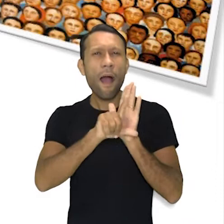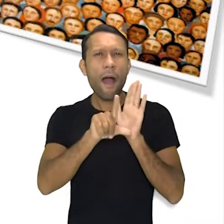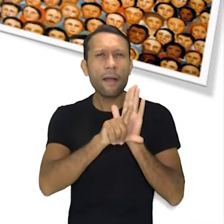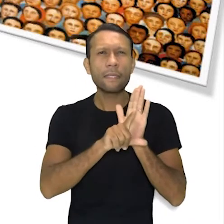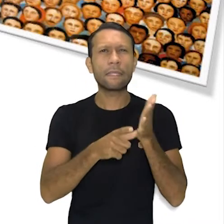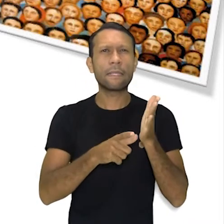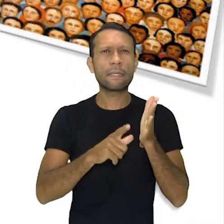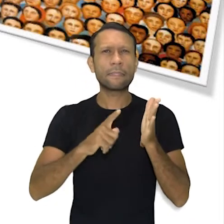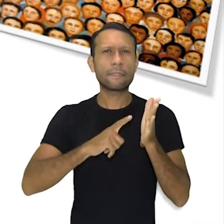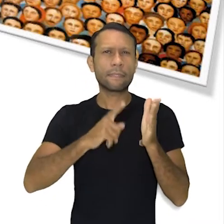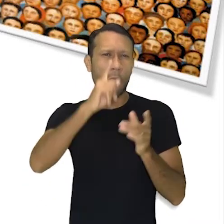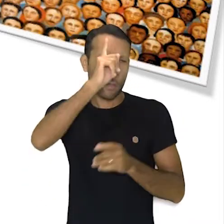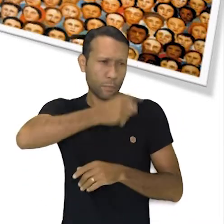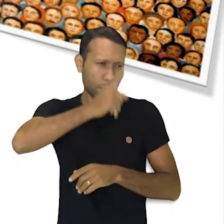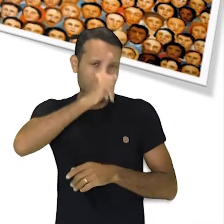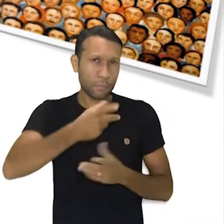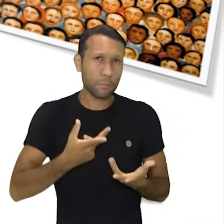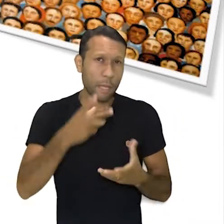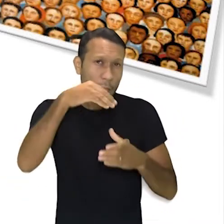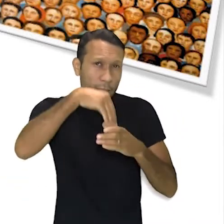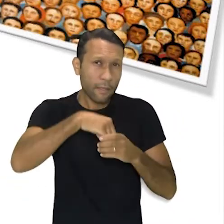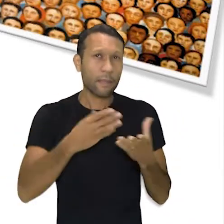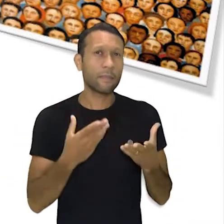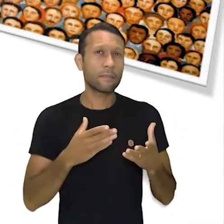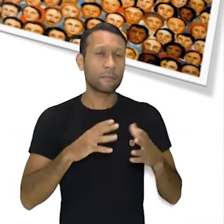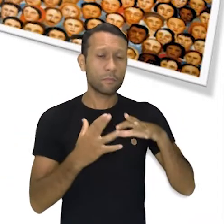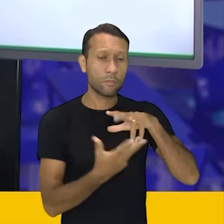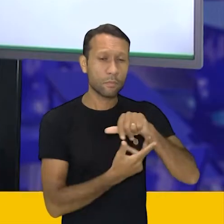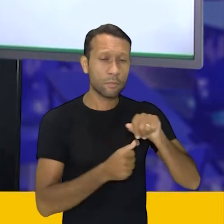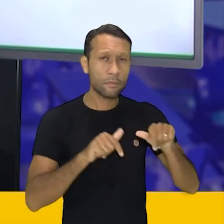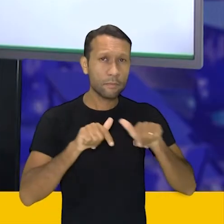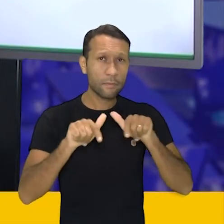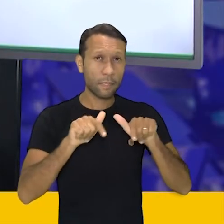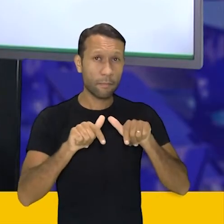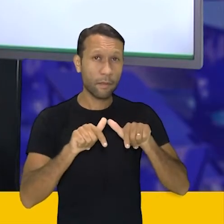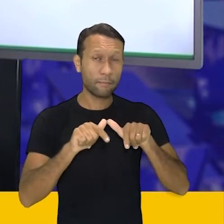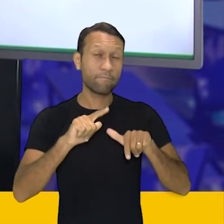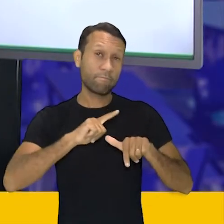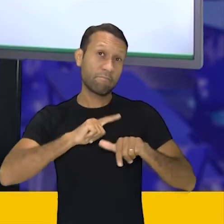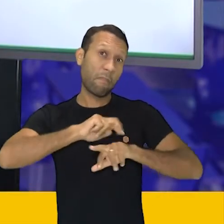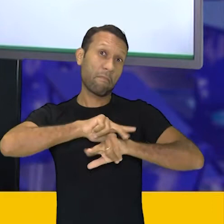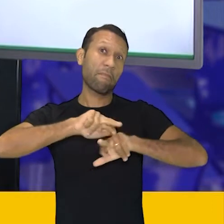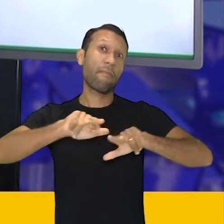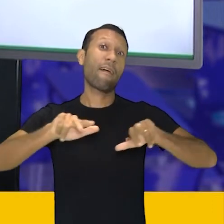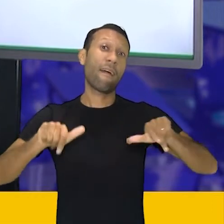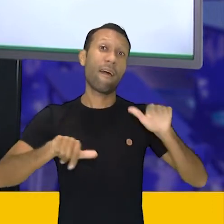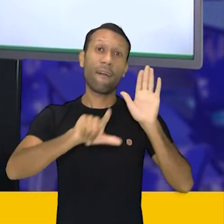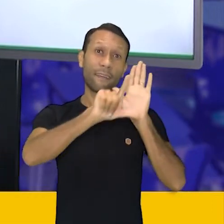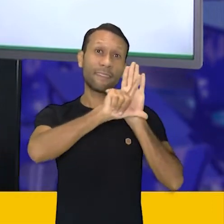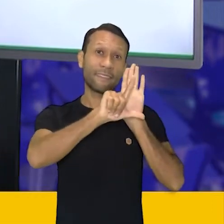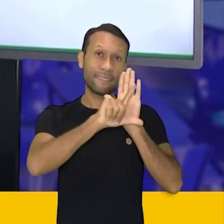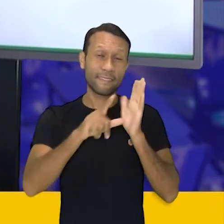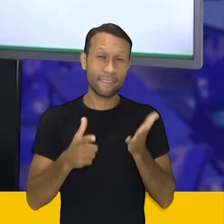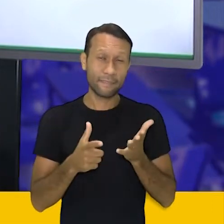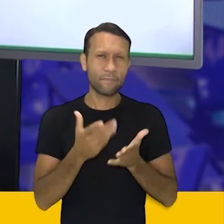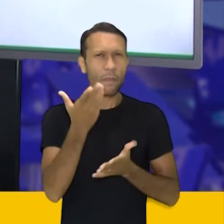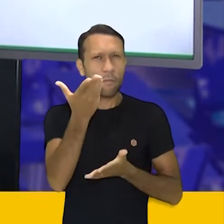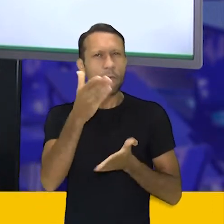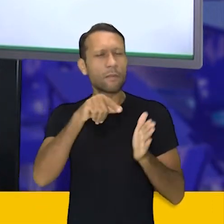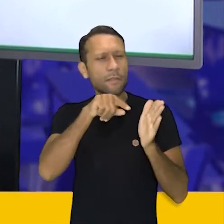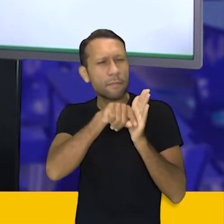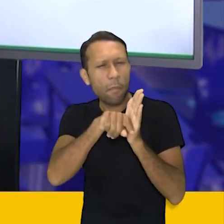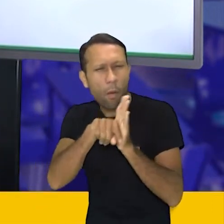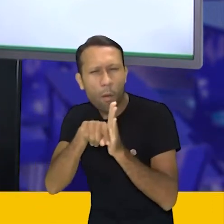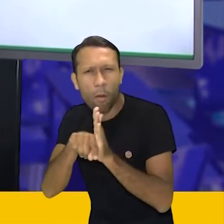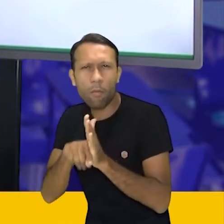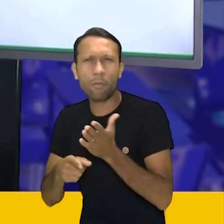são as leis que regem o mundo do trabalho em nosso país? São muitas, viu? São muitas. Então a gente sugere que vocês